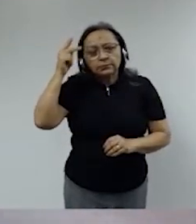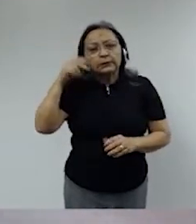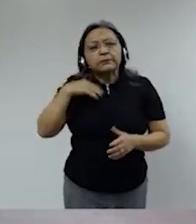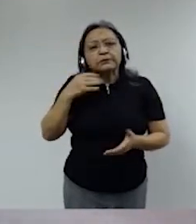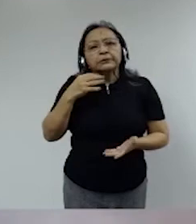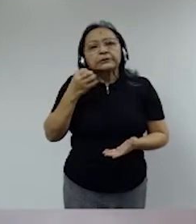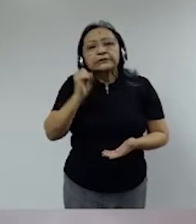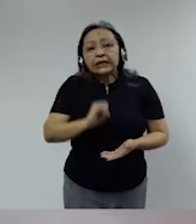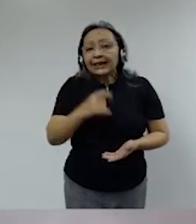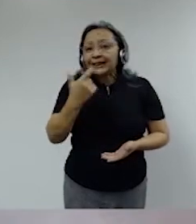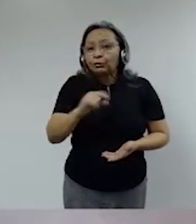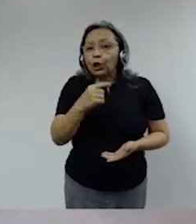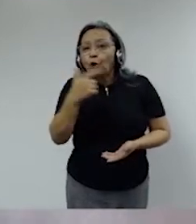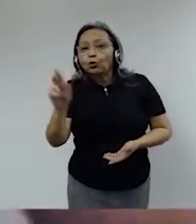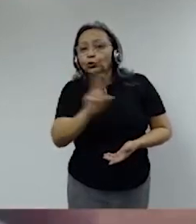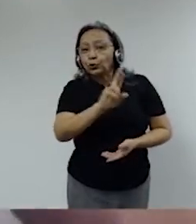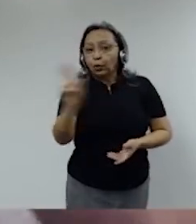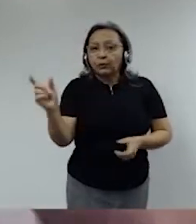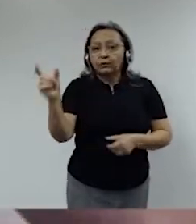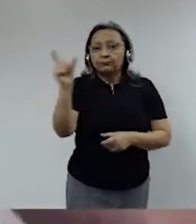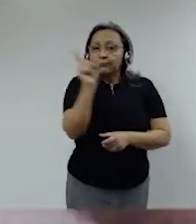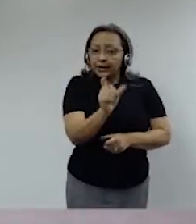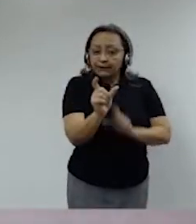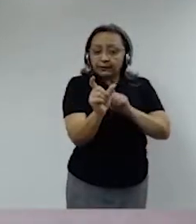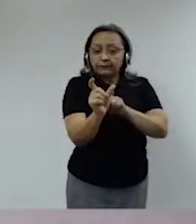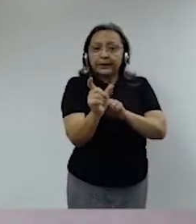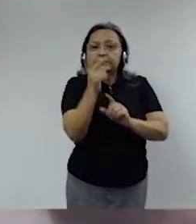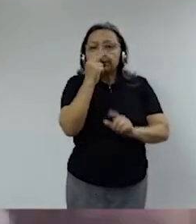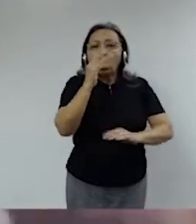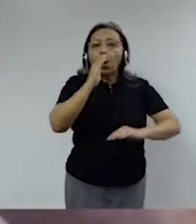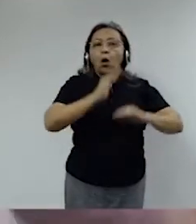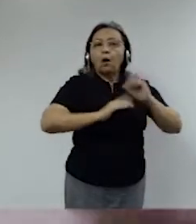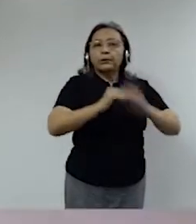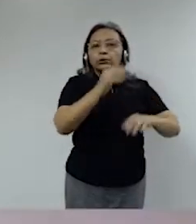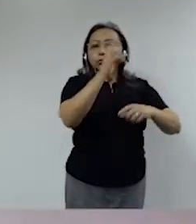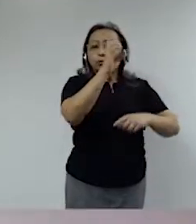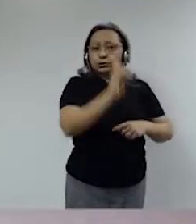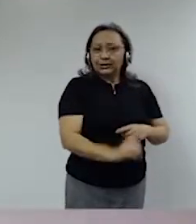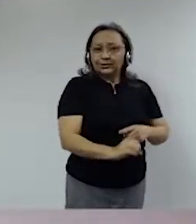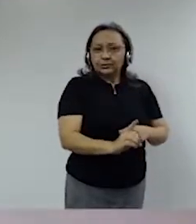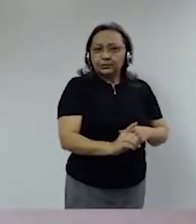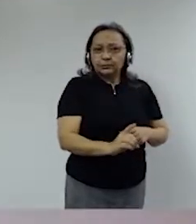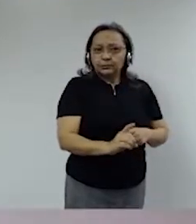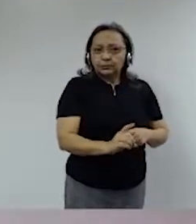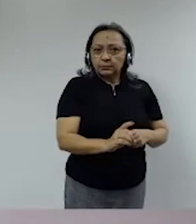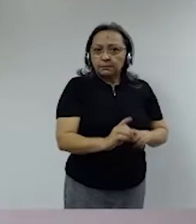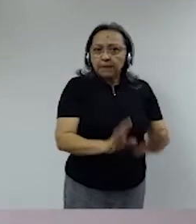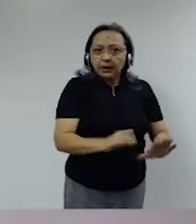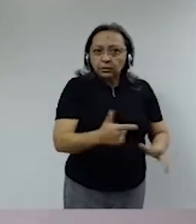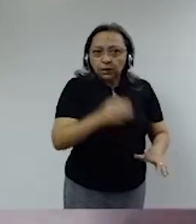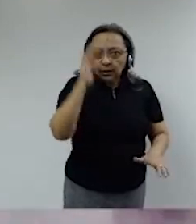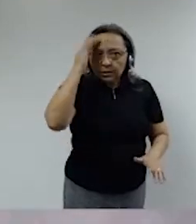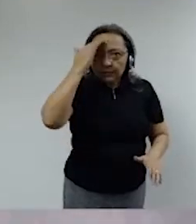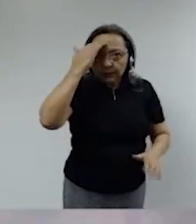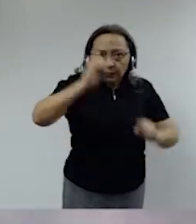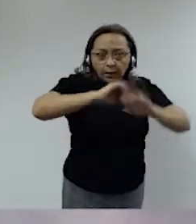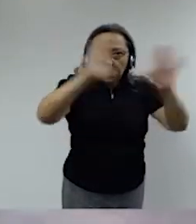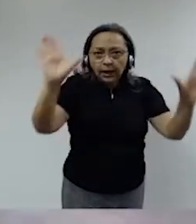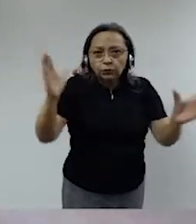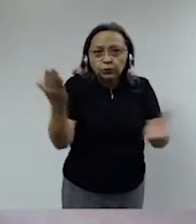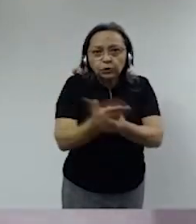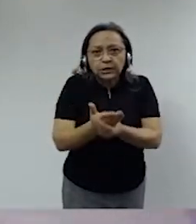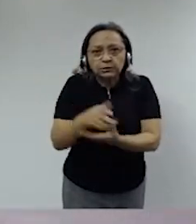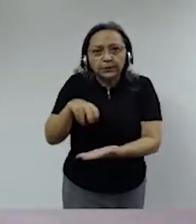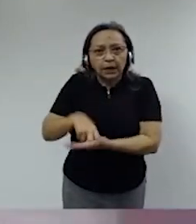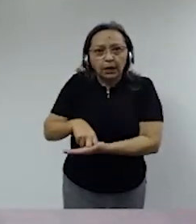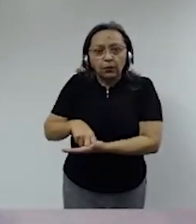falta de outro nome, eu não gosto desse, mas vou usar, de operadores do direito, de pessoas que deveriam entender o processo penal no seu aspecto humanitário, como limitador